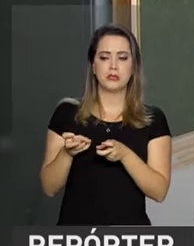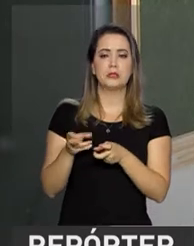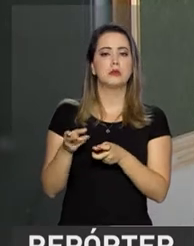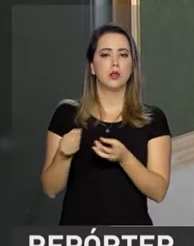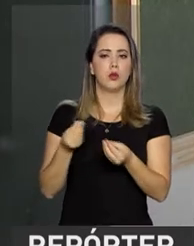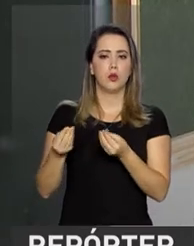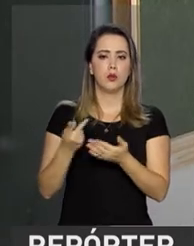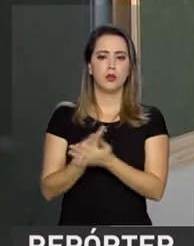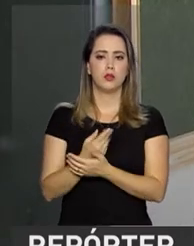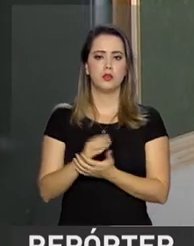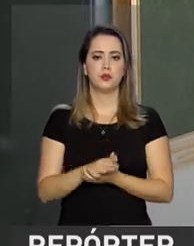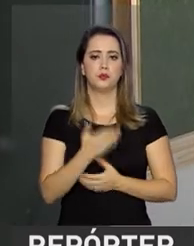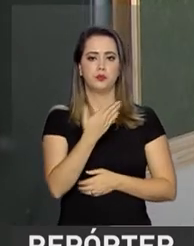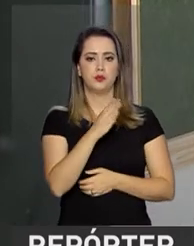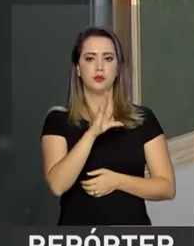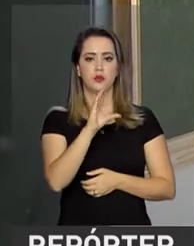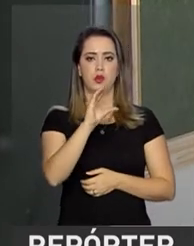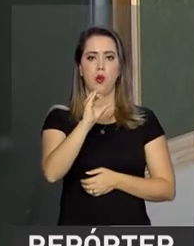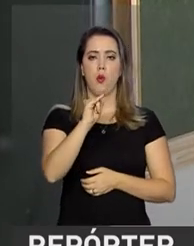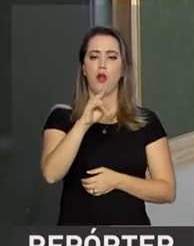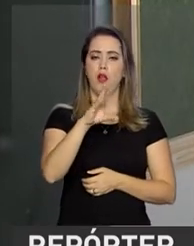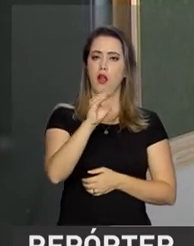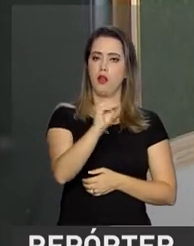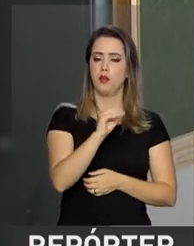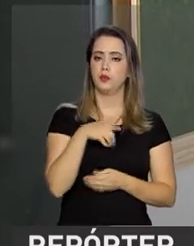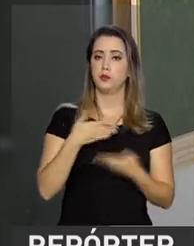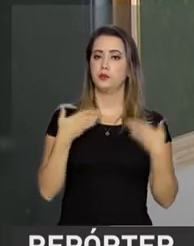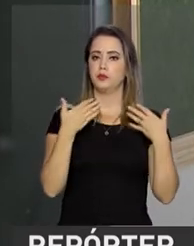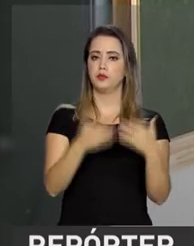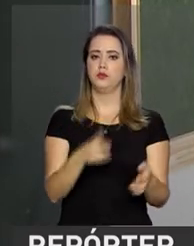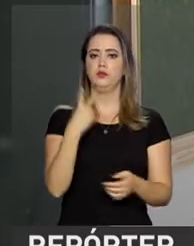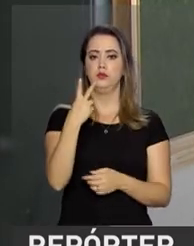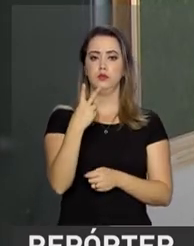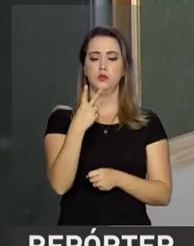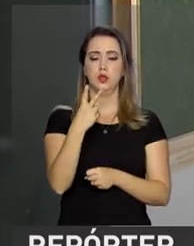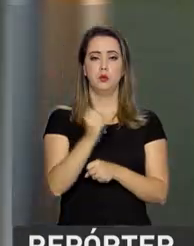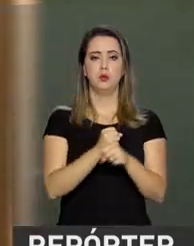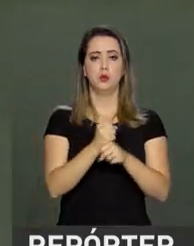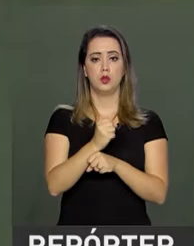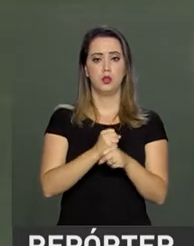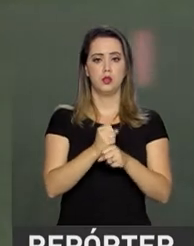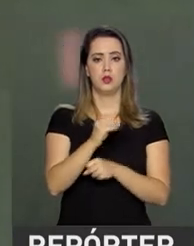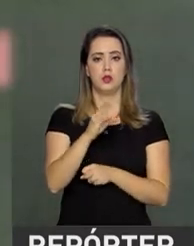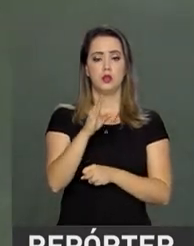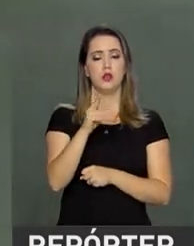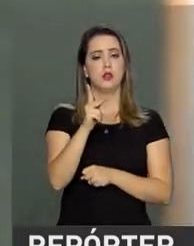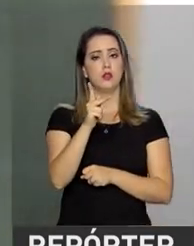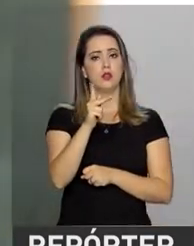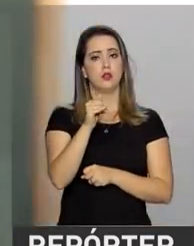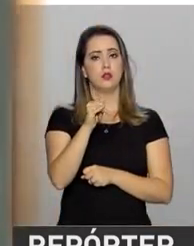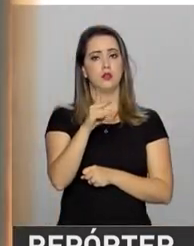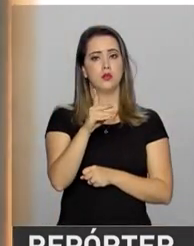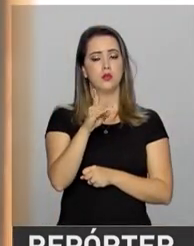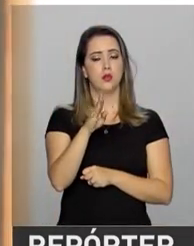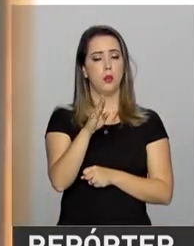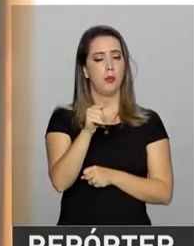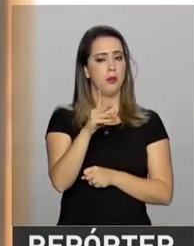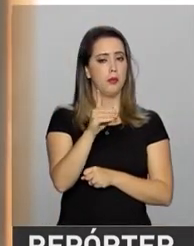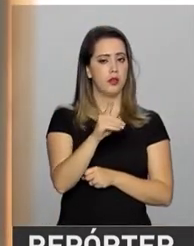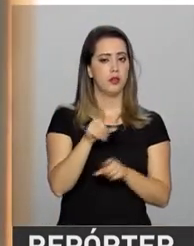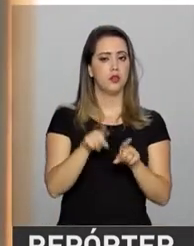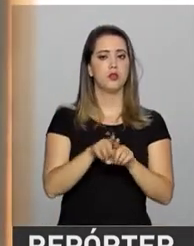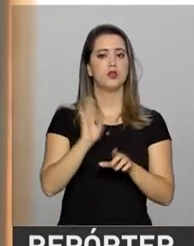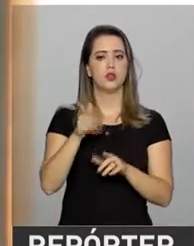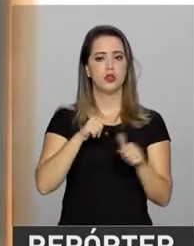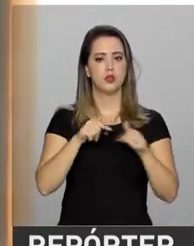O Caio, que se formou em educação física, participou por 2 anos do PIBID. Ele já trabalha dando aulas em escolas e